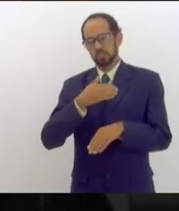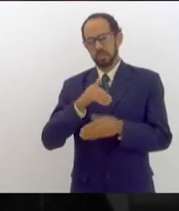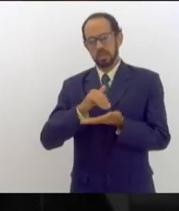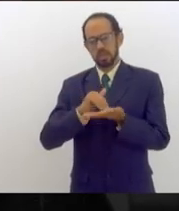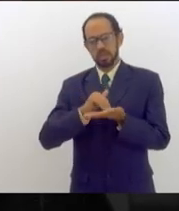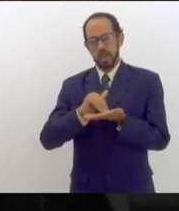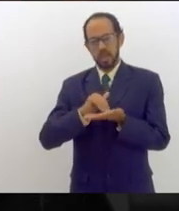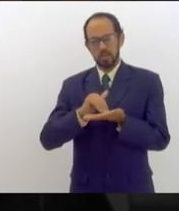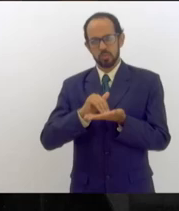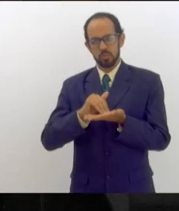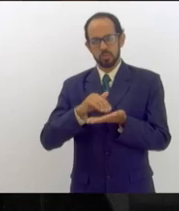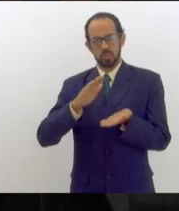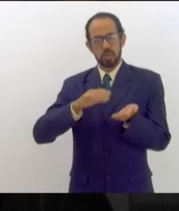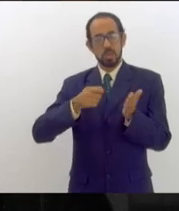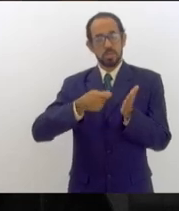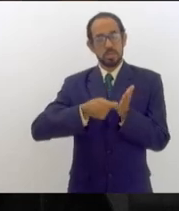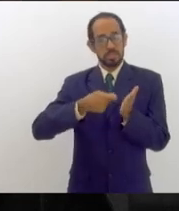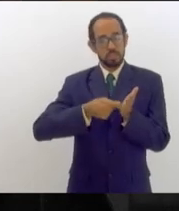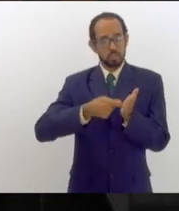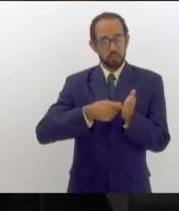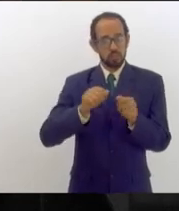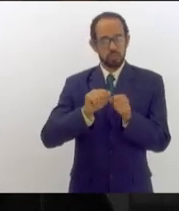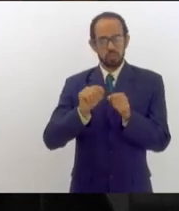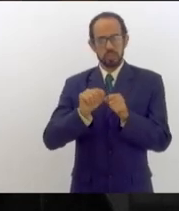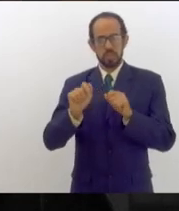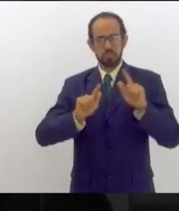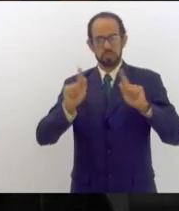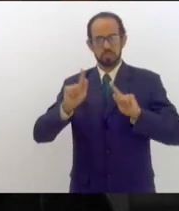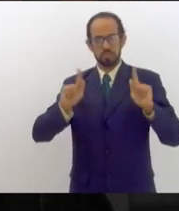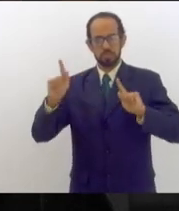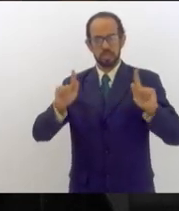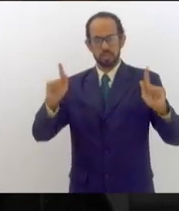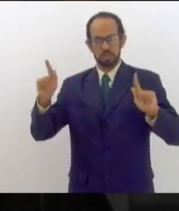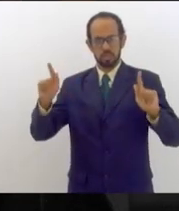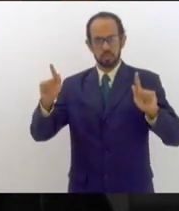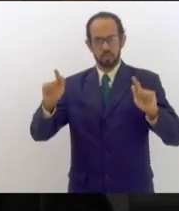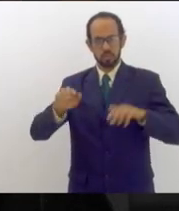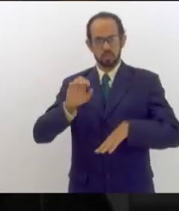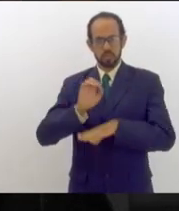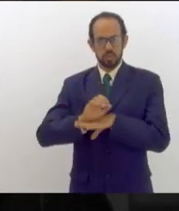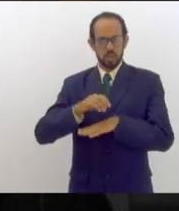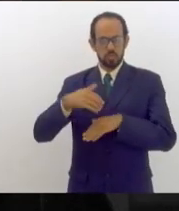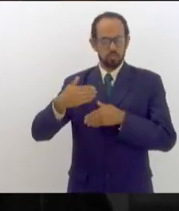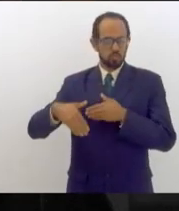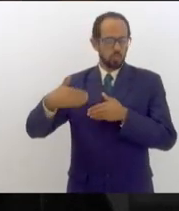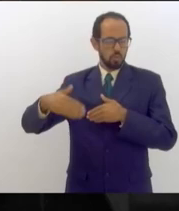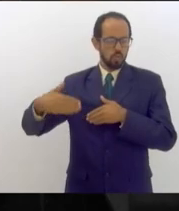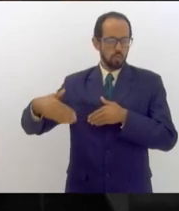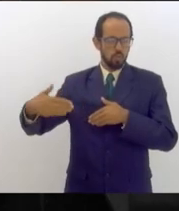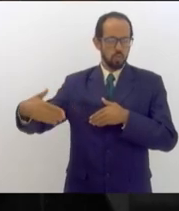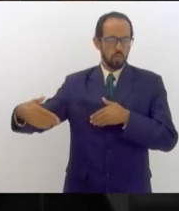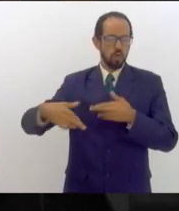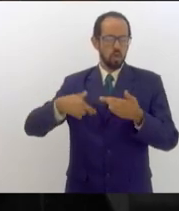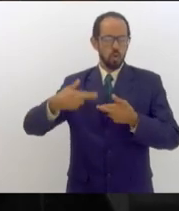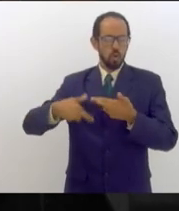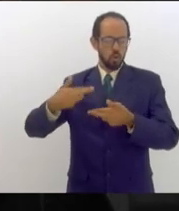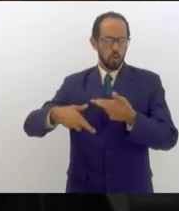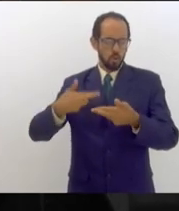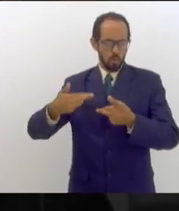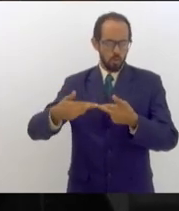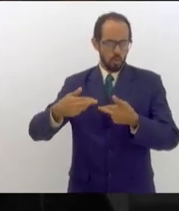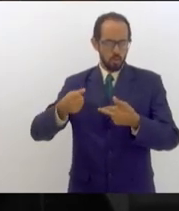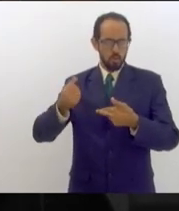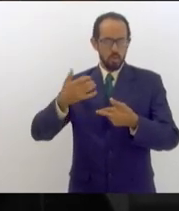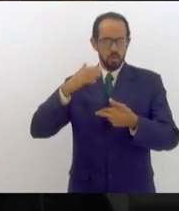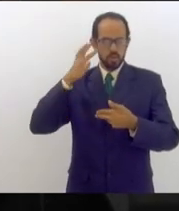que fosse feito uma licitação o estado postergou postergou quando resolveu fazer uma licitação para